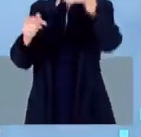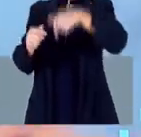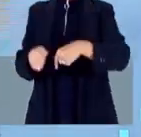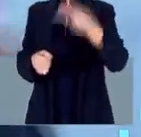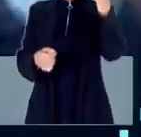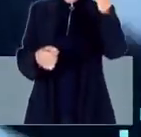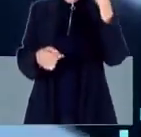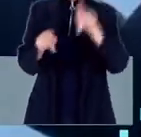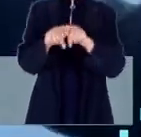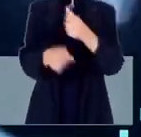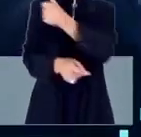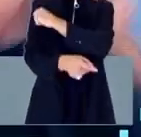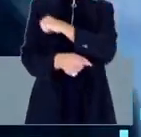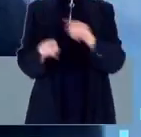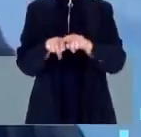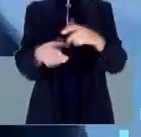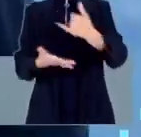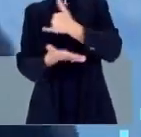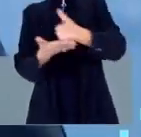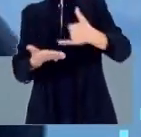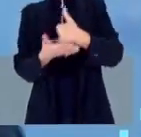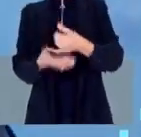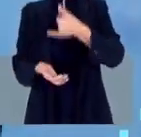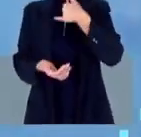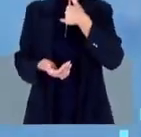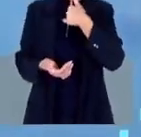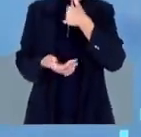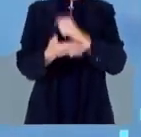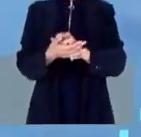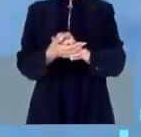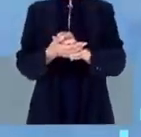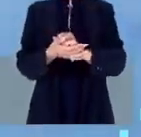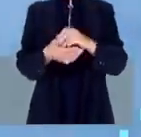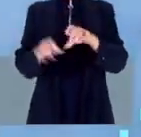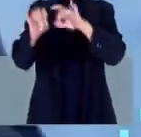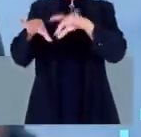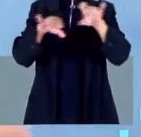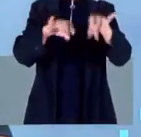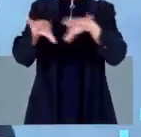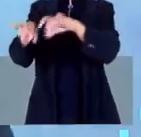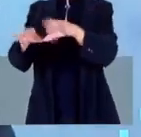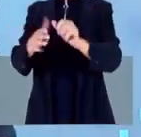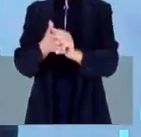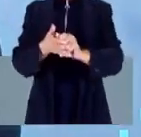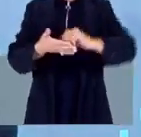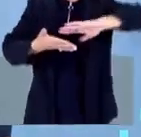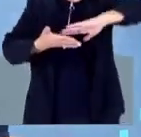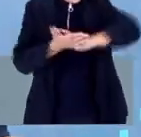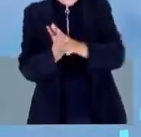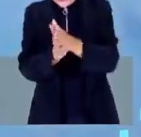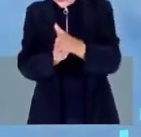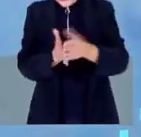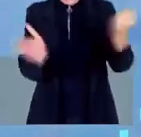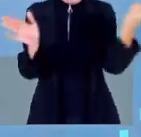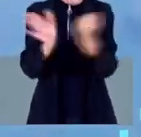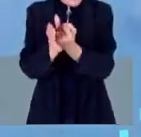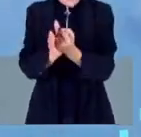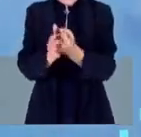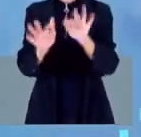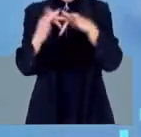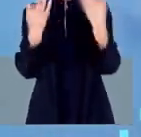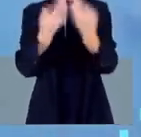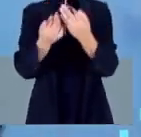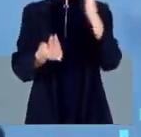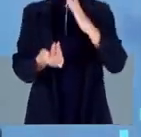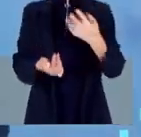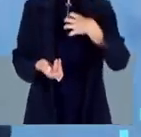chegam no Rio de Janeiro e as drogas que vão lamentamente pingando nem deixando o rastro de destruição nas famílias brasileiras essa